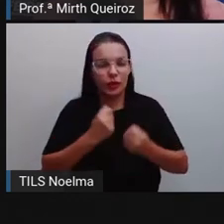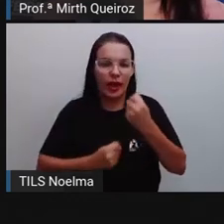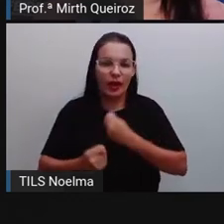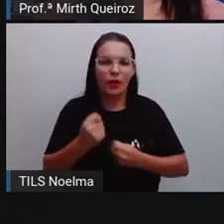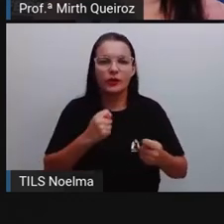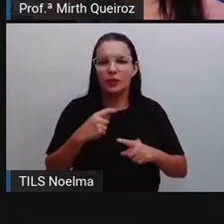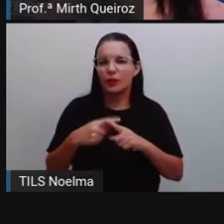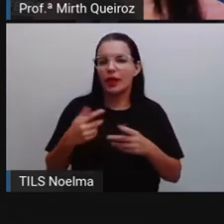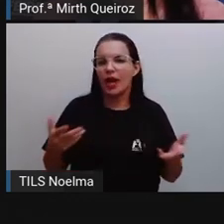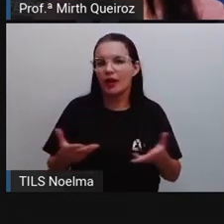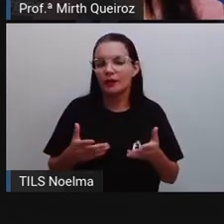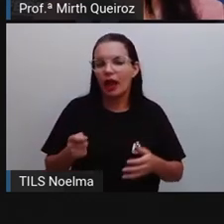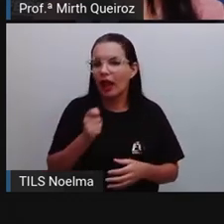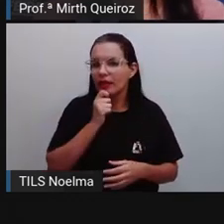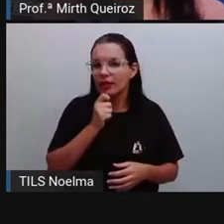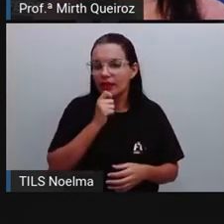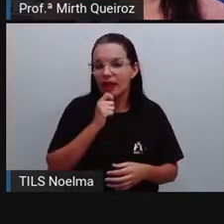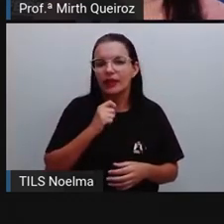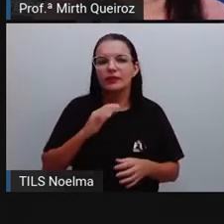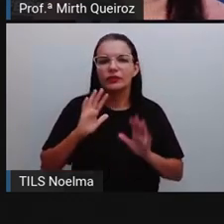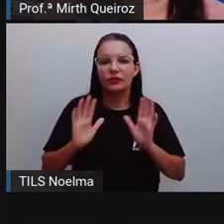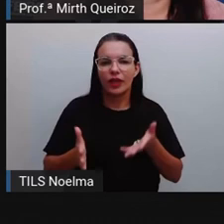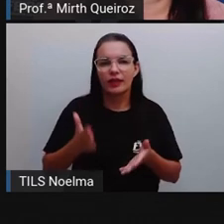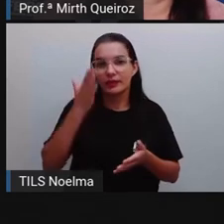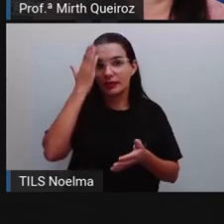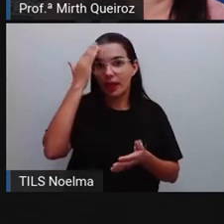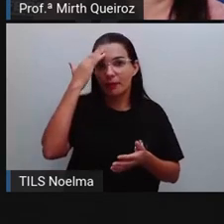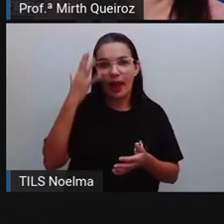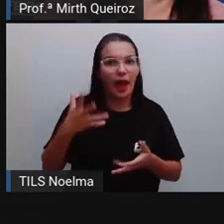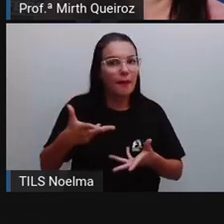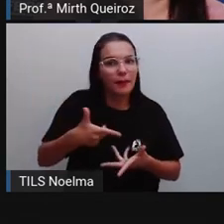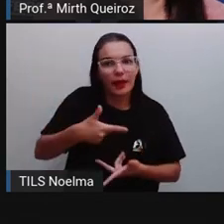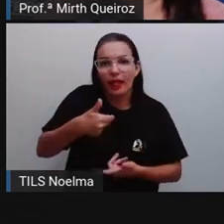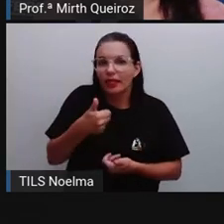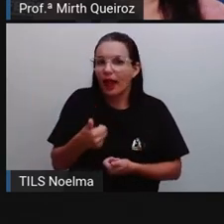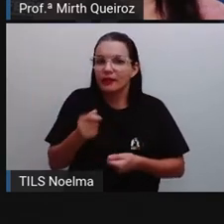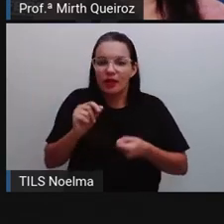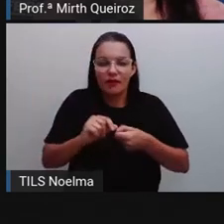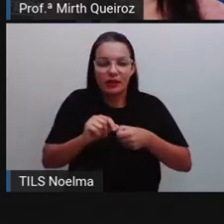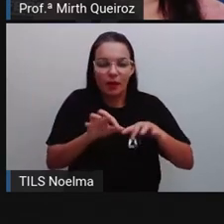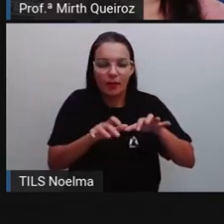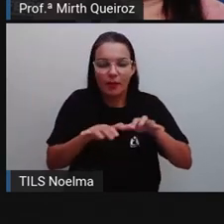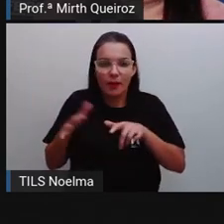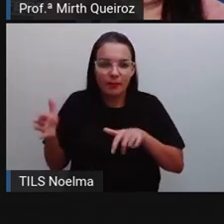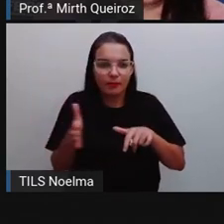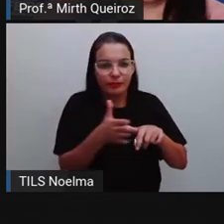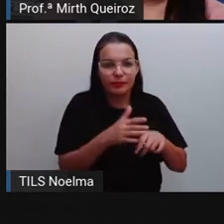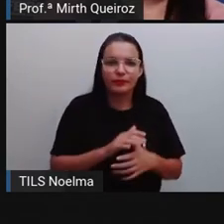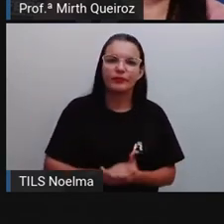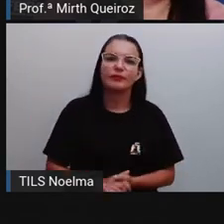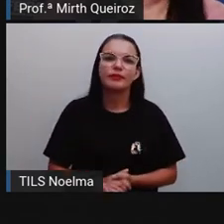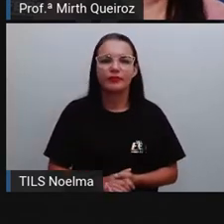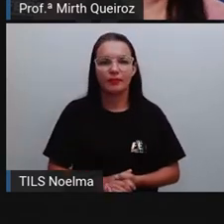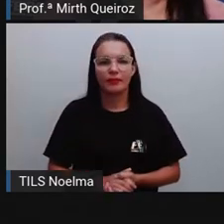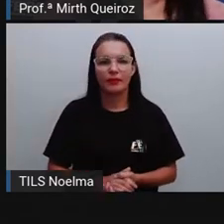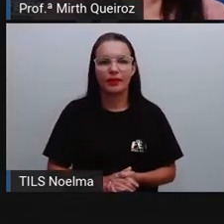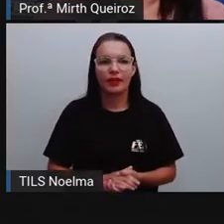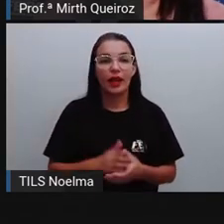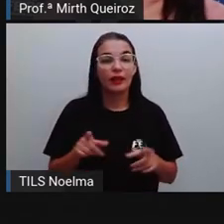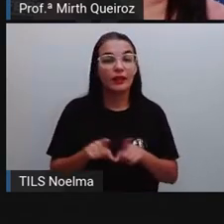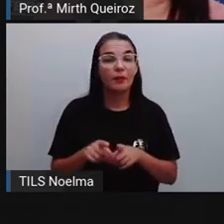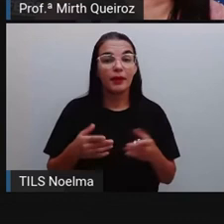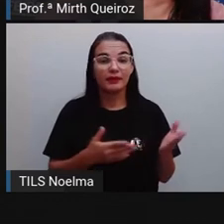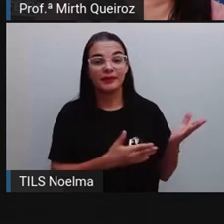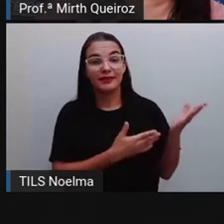várias mulheres daquele período que tinha grande habilidade com esse tipo de equipamento. E aí vem